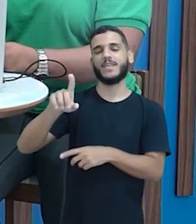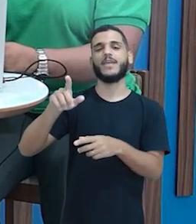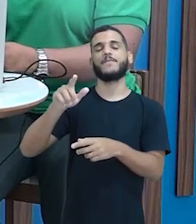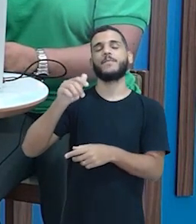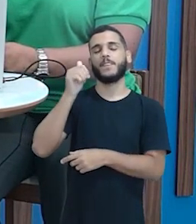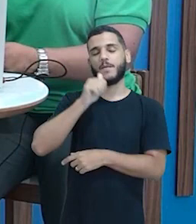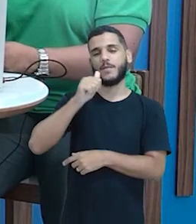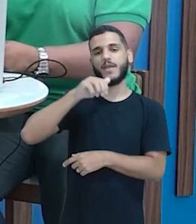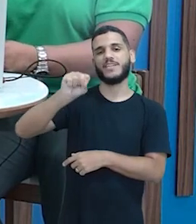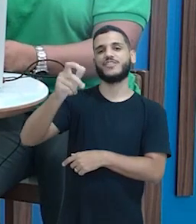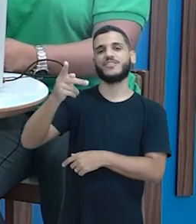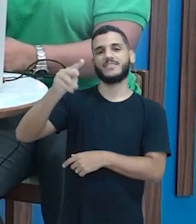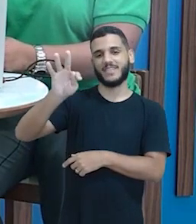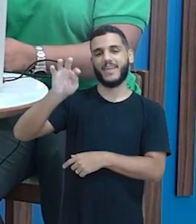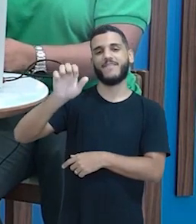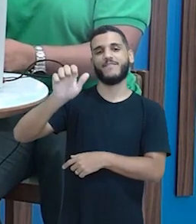aqui